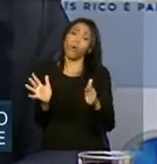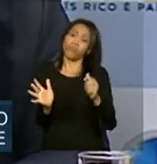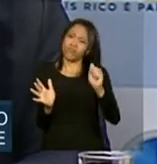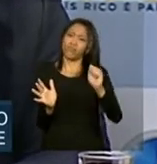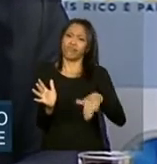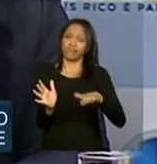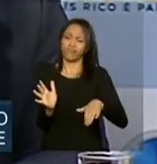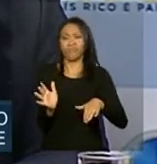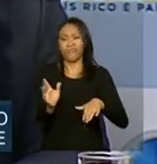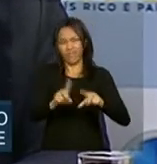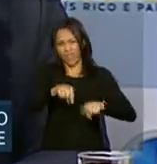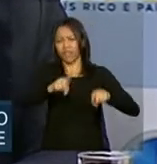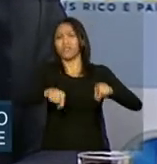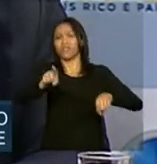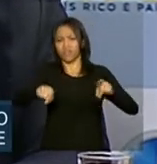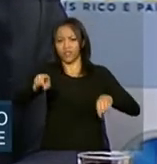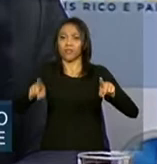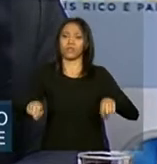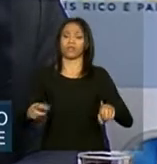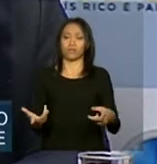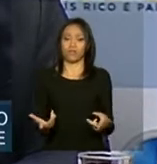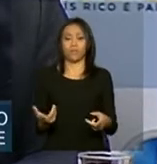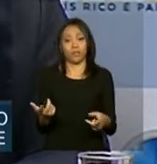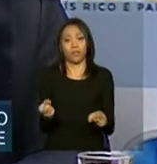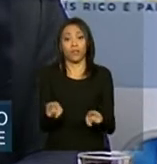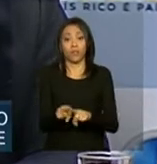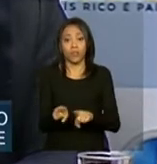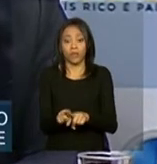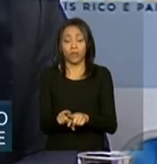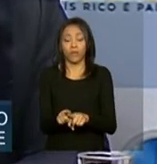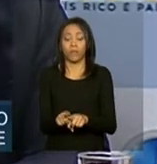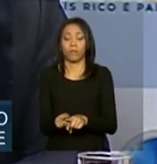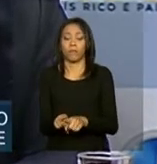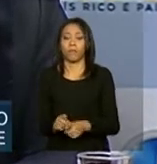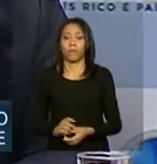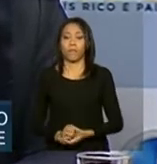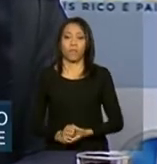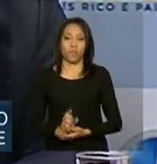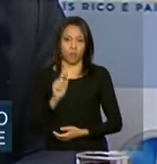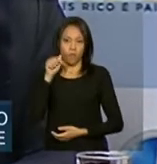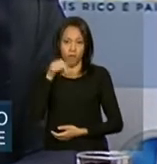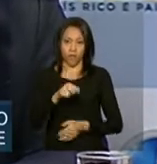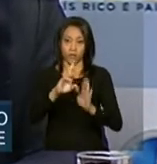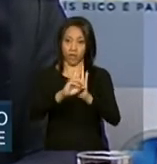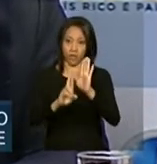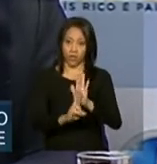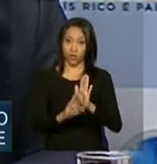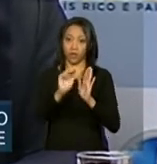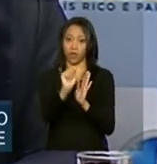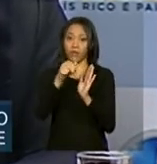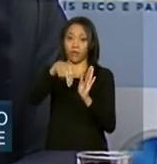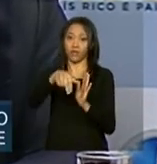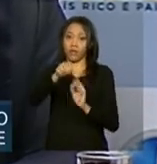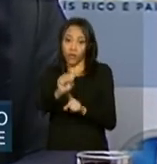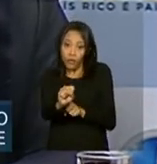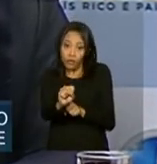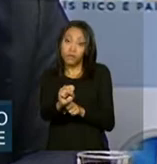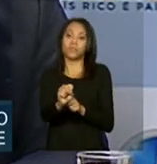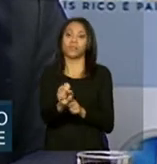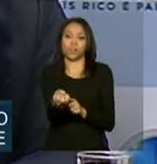né? Varia muito. A perspectiva é que também com essa medida da agência nós possamos